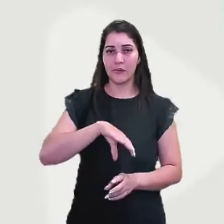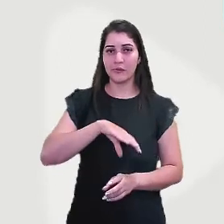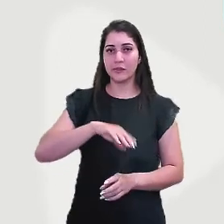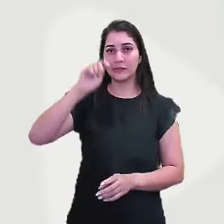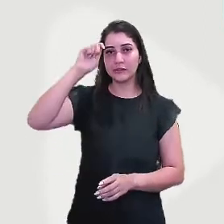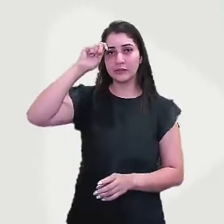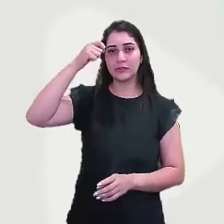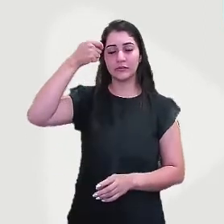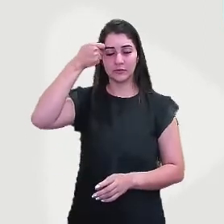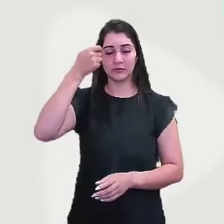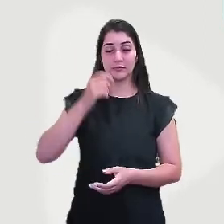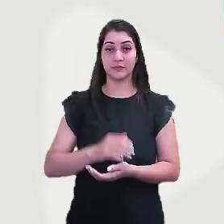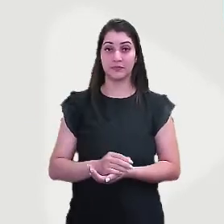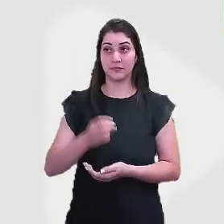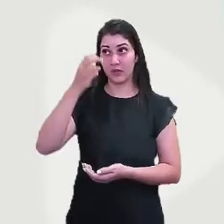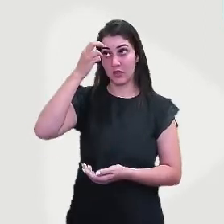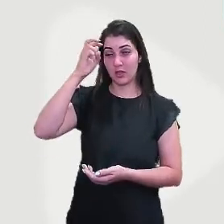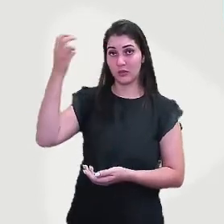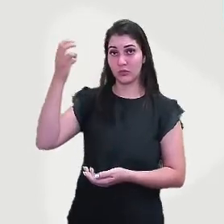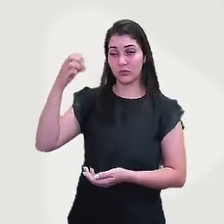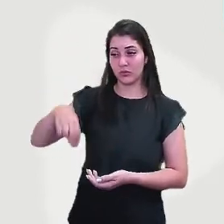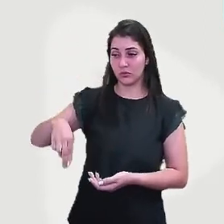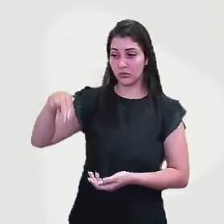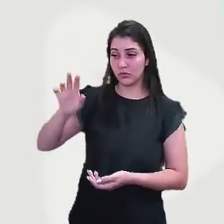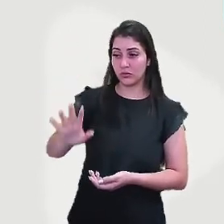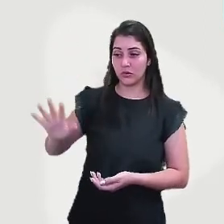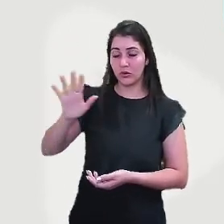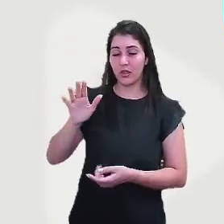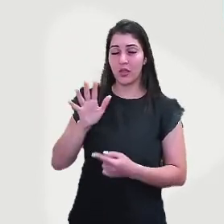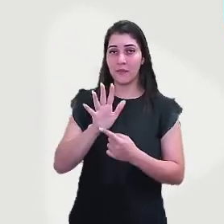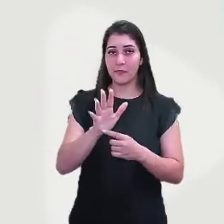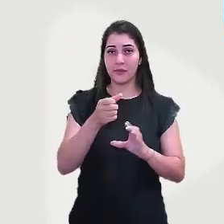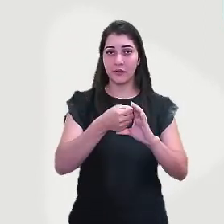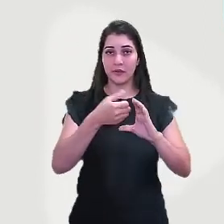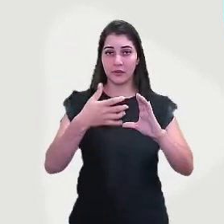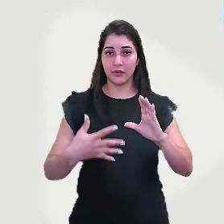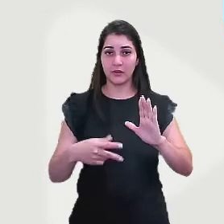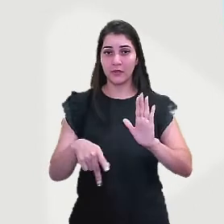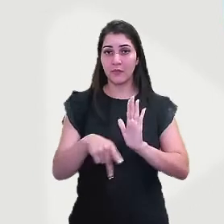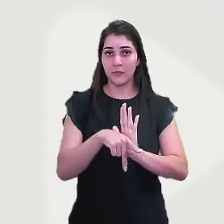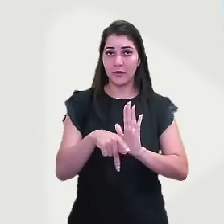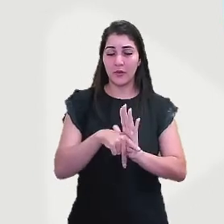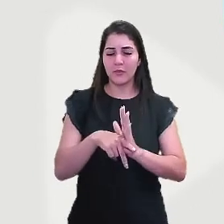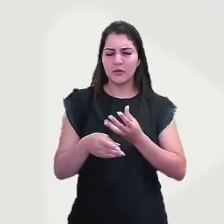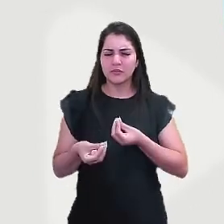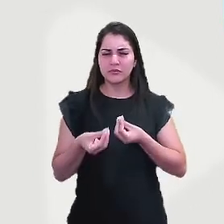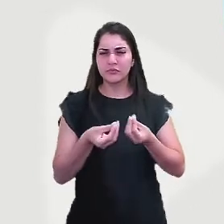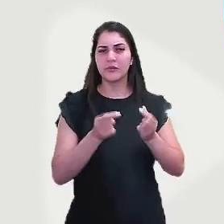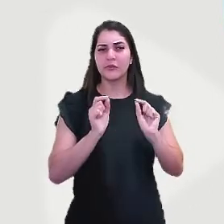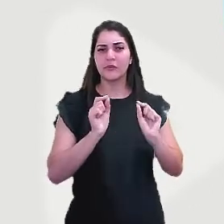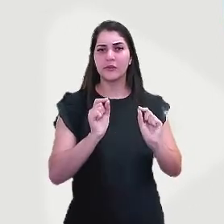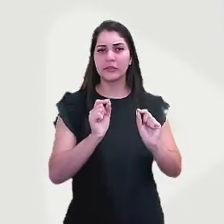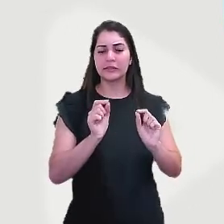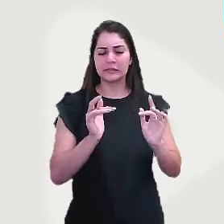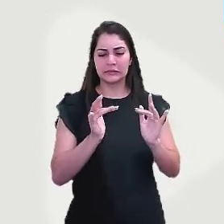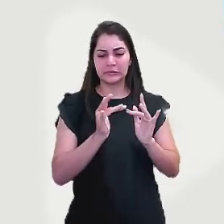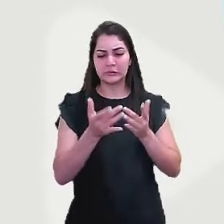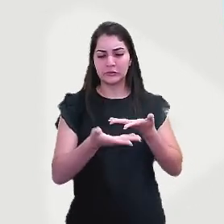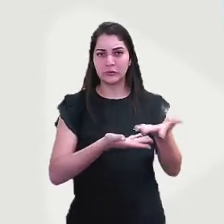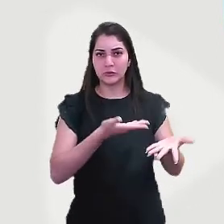melhor. A cultura do Nordeste apresenta características próprias, herdadas da interação da cultura